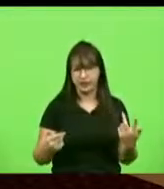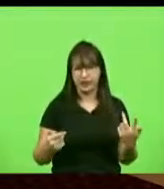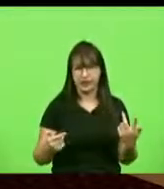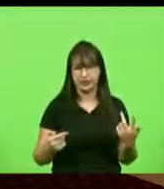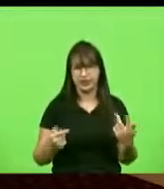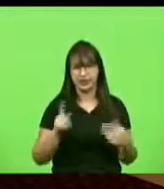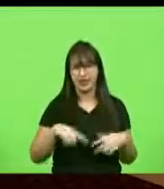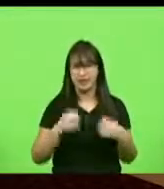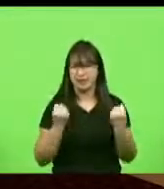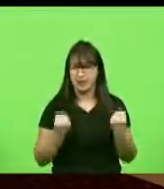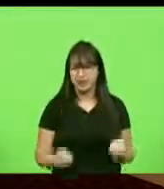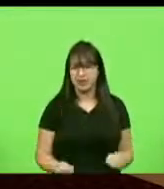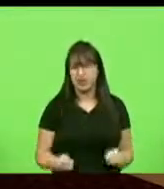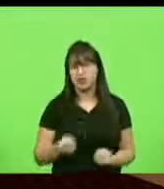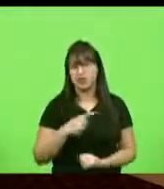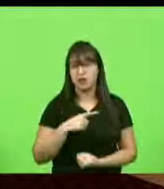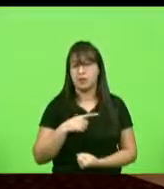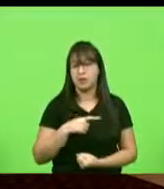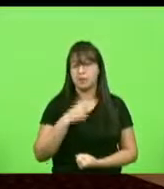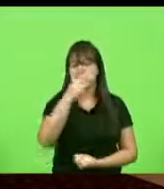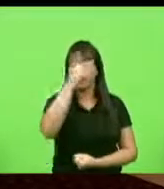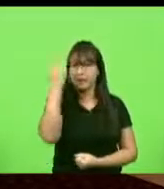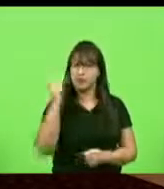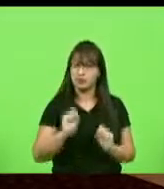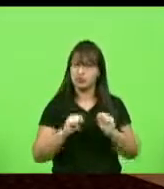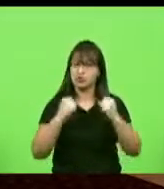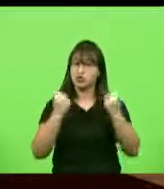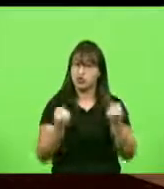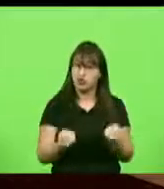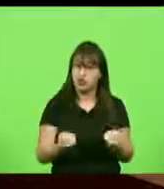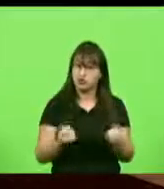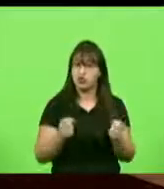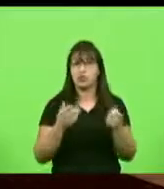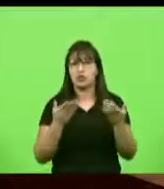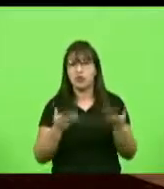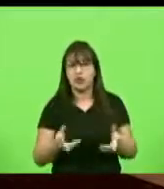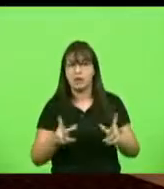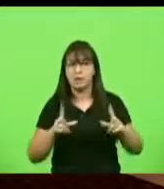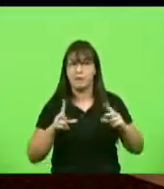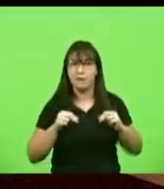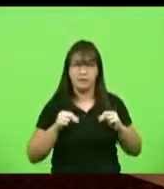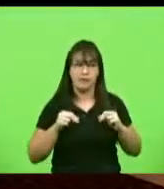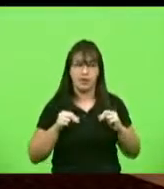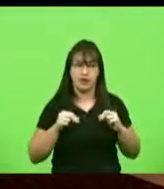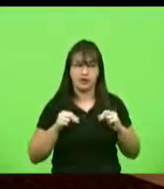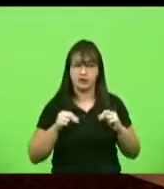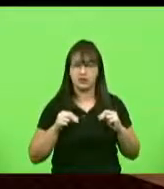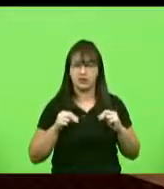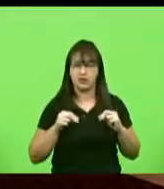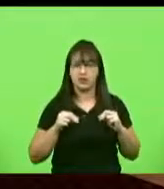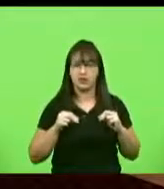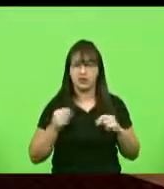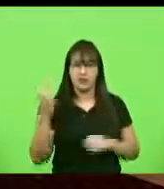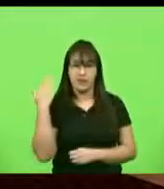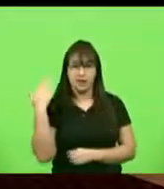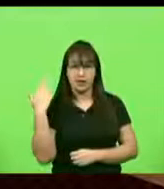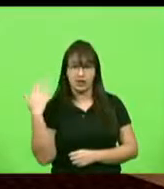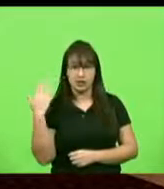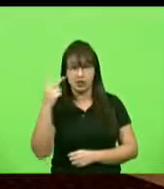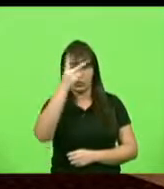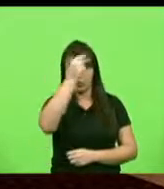muito pesadas. E pessoas que se dedicam a isso merecem, da minha parte, como ex-prefeito, como